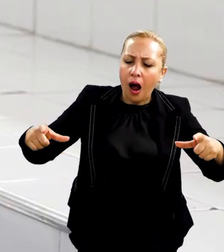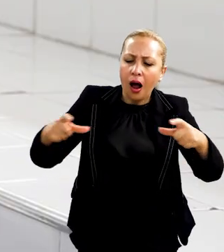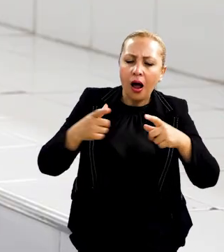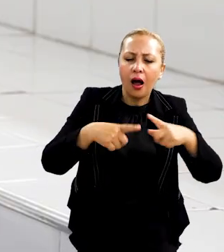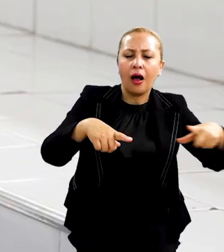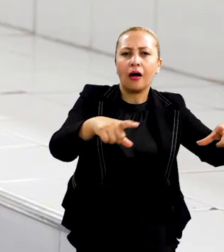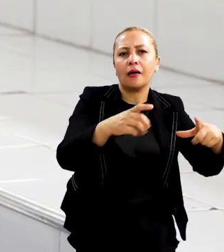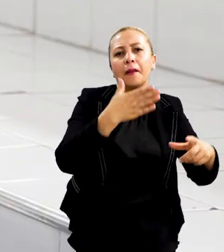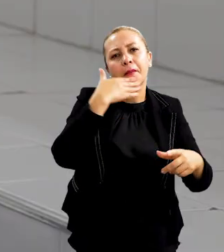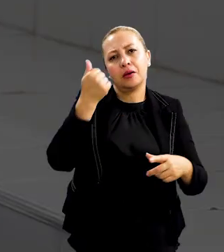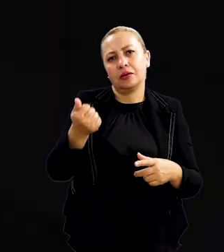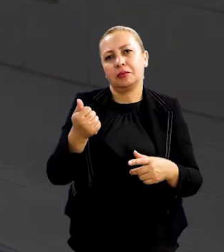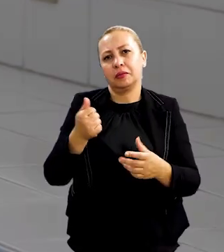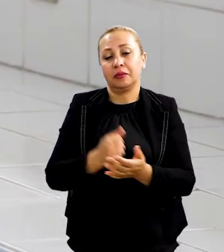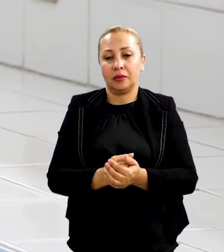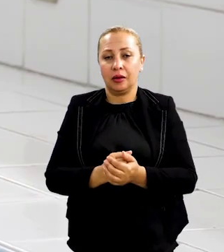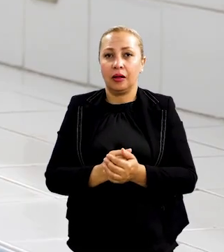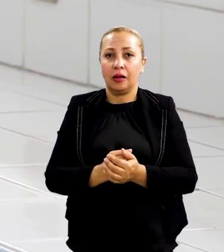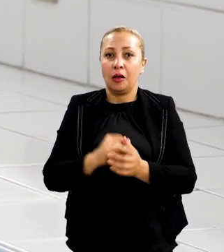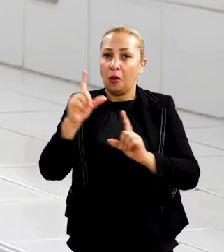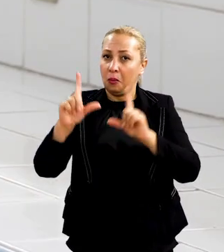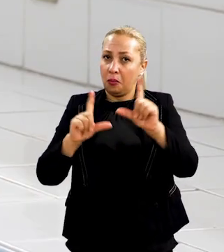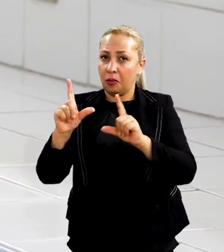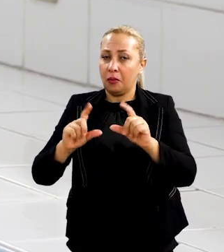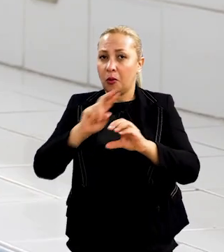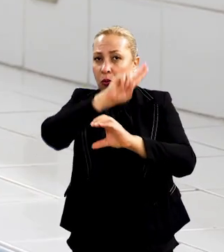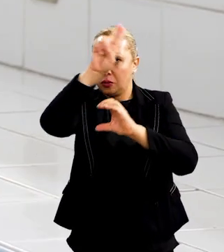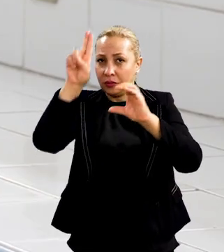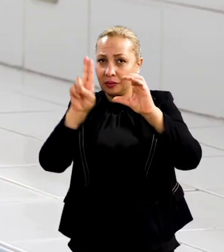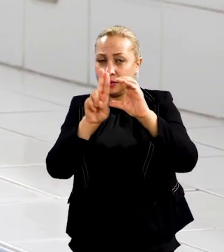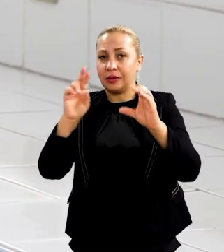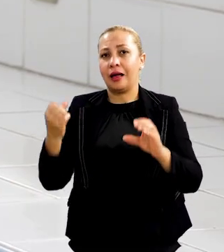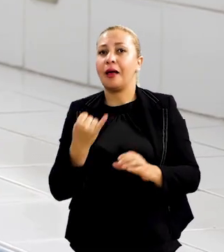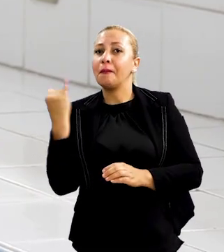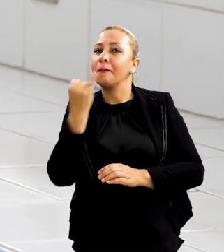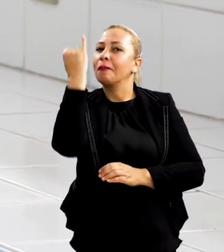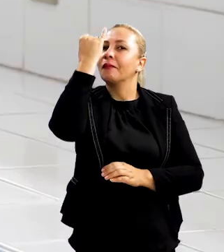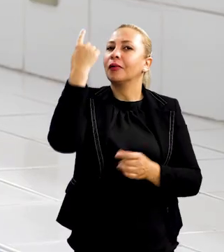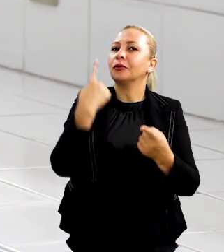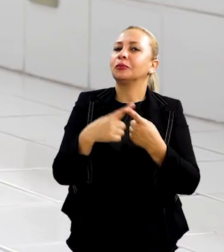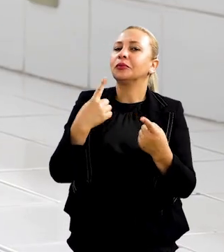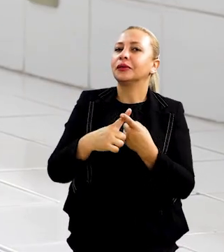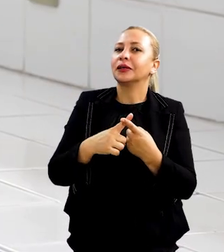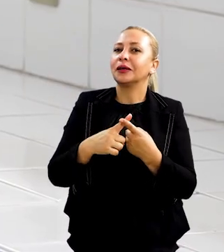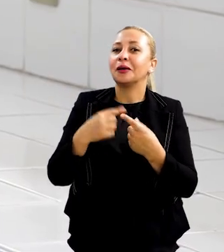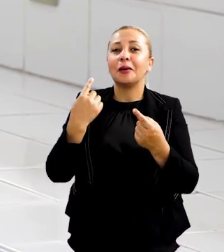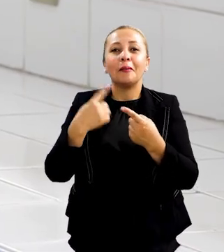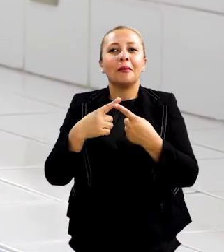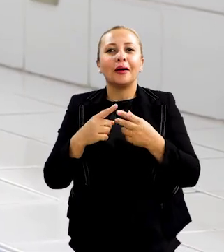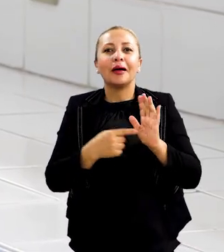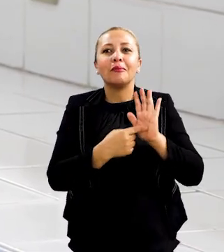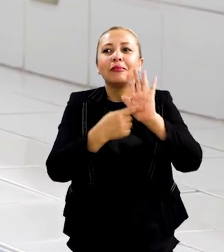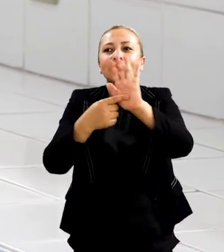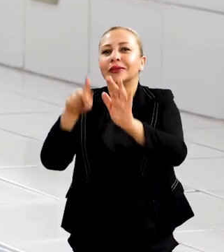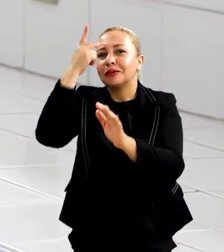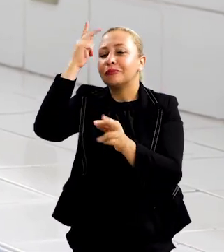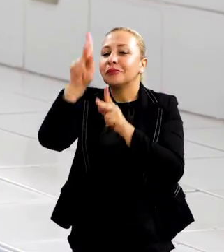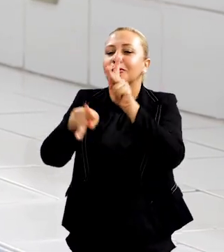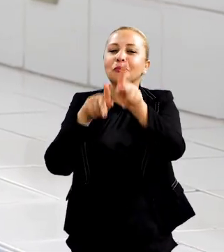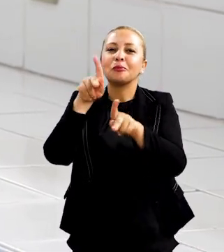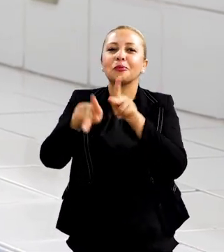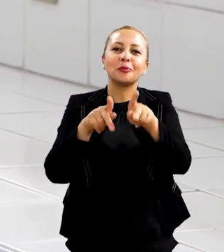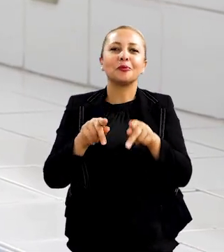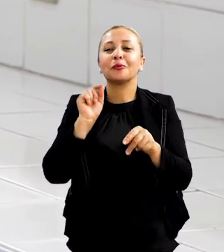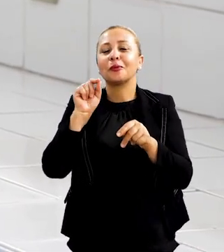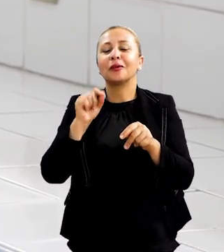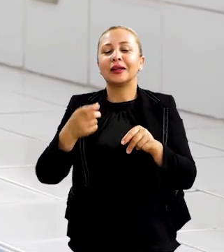restauração. Um programa como o Universiência ele é muito importante, por quê? Porque ele permite que a gente leve para a população o que é feito